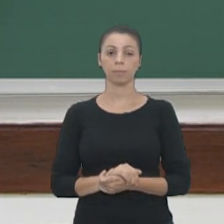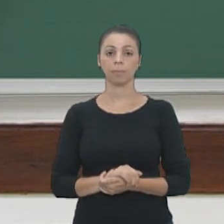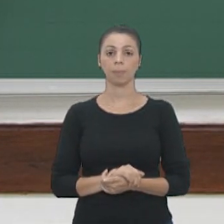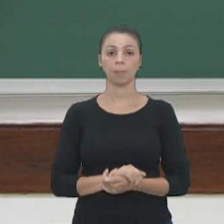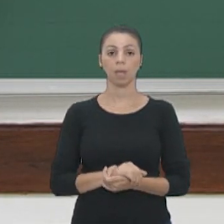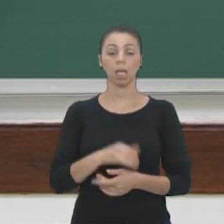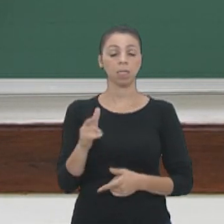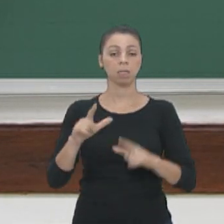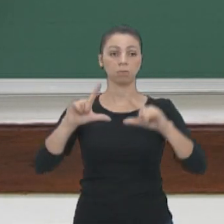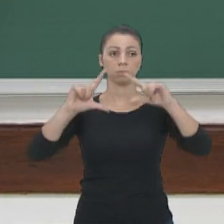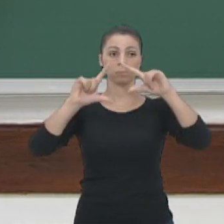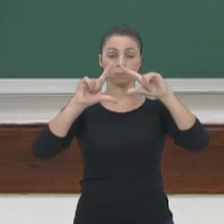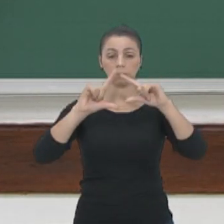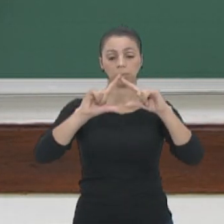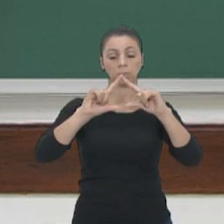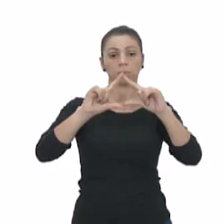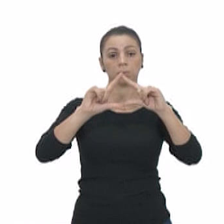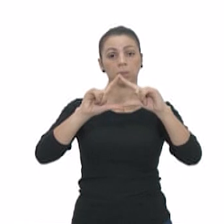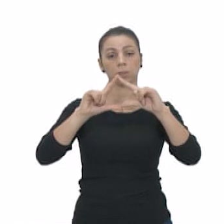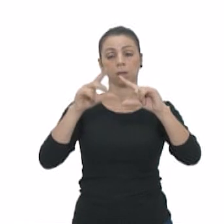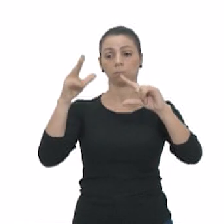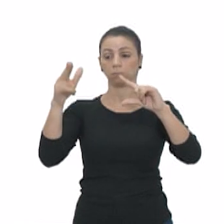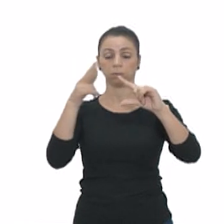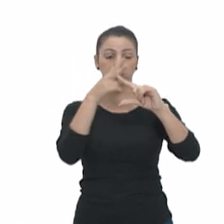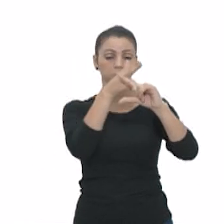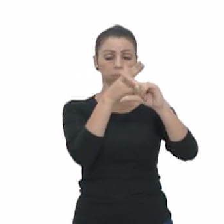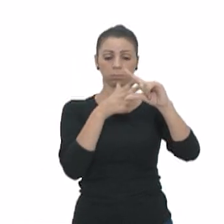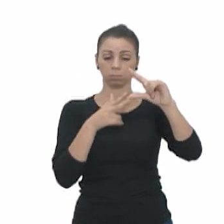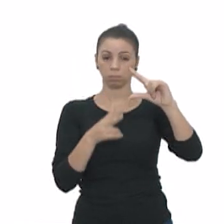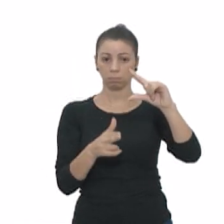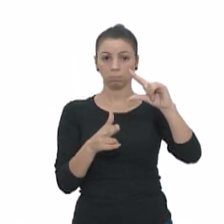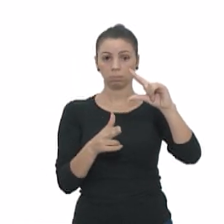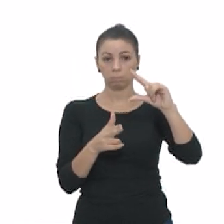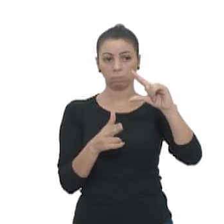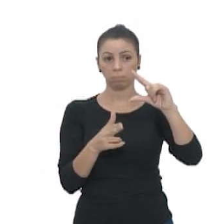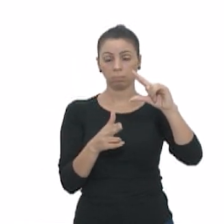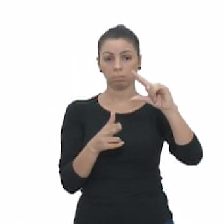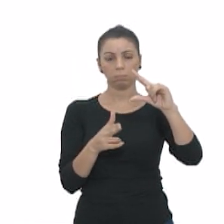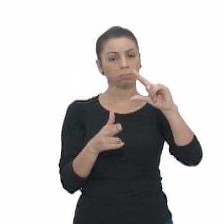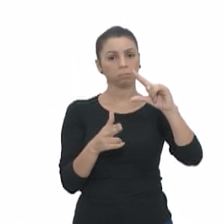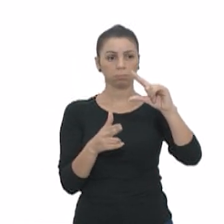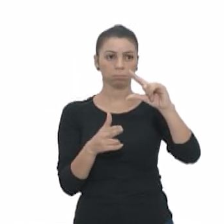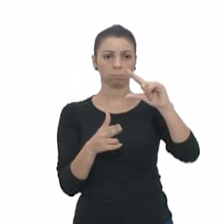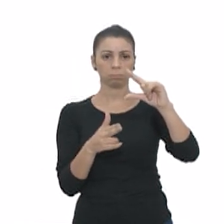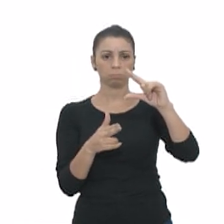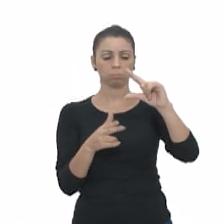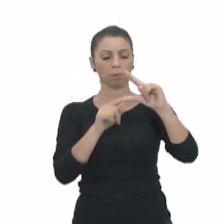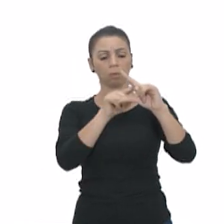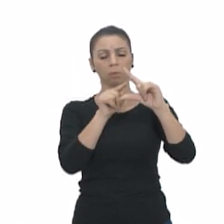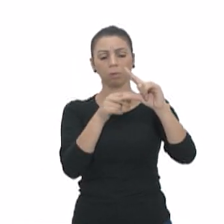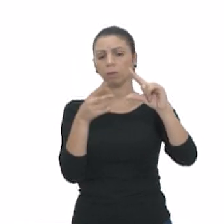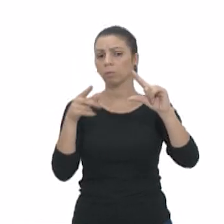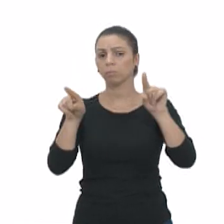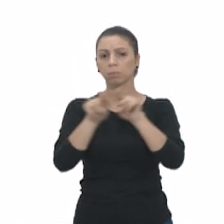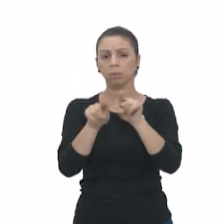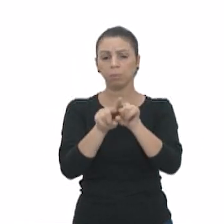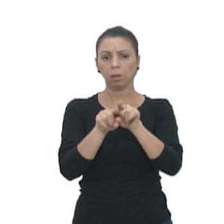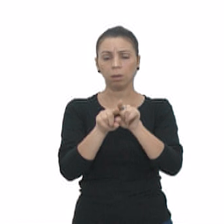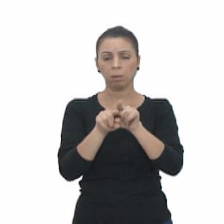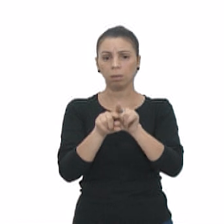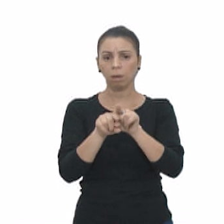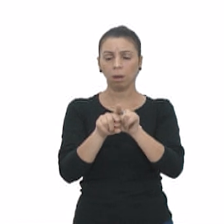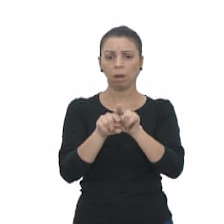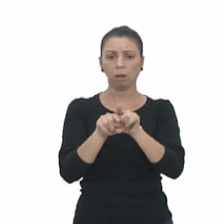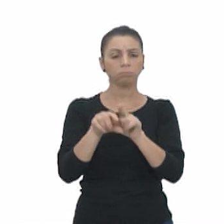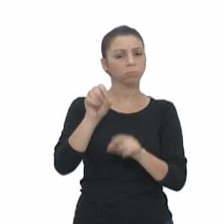desenho de um triângulo equilátero, os lados têm a mesma medida e os ângulos também, sim ou não? Então, olha